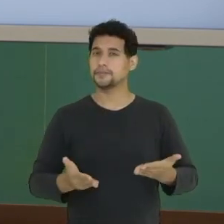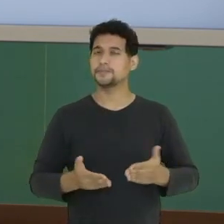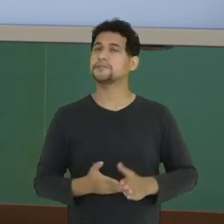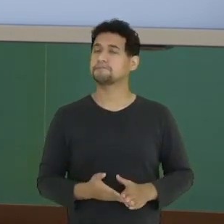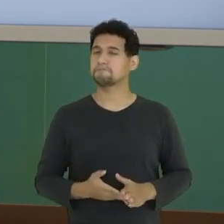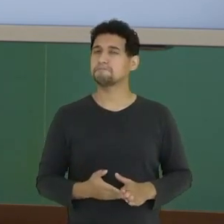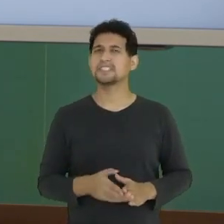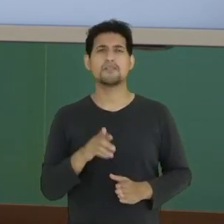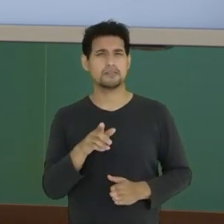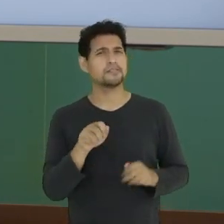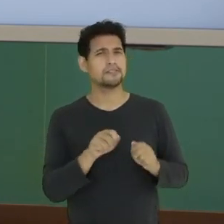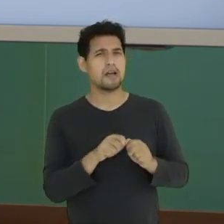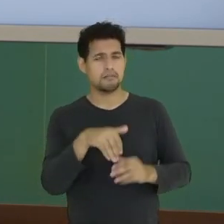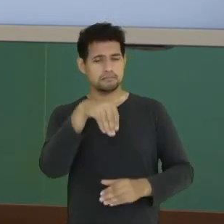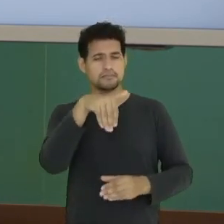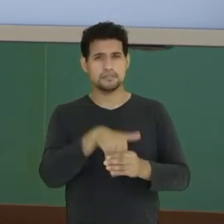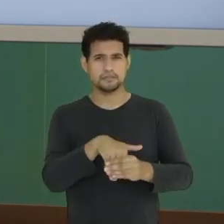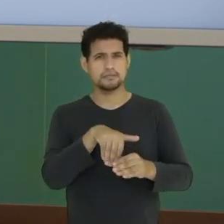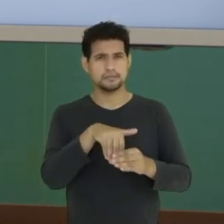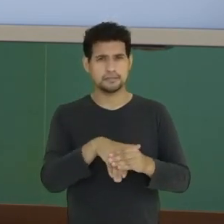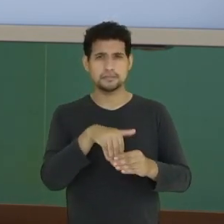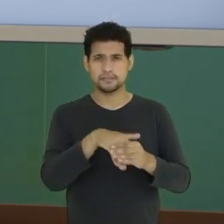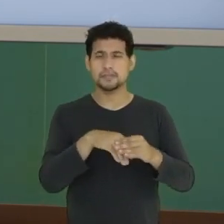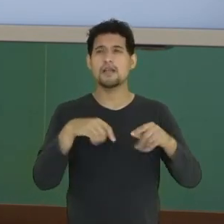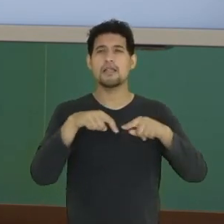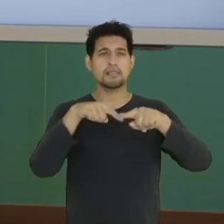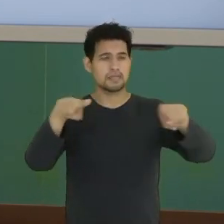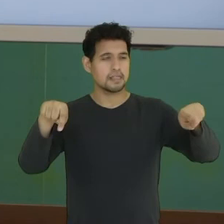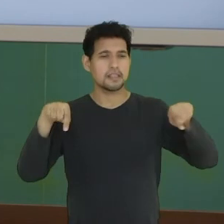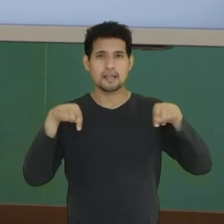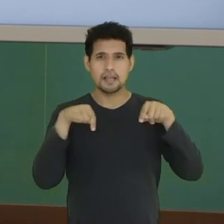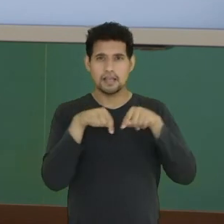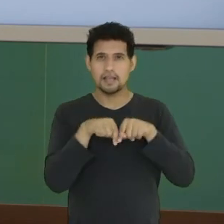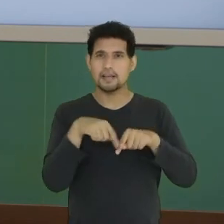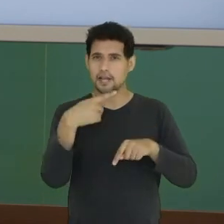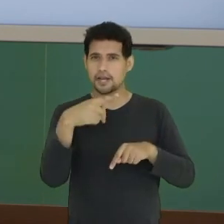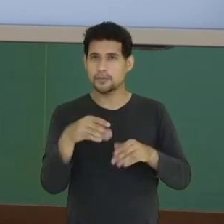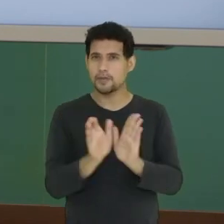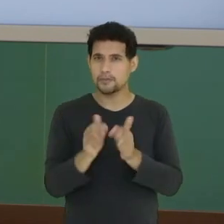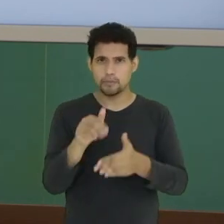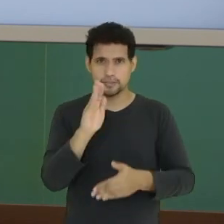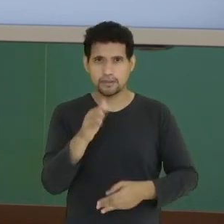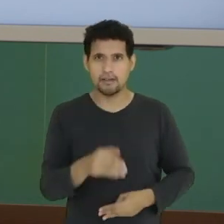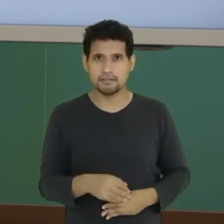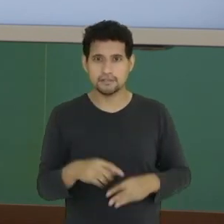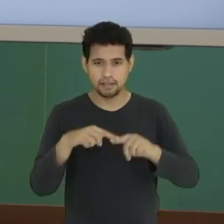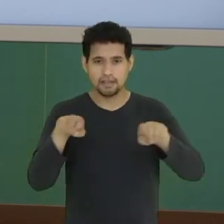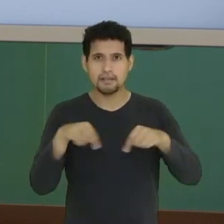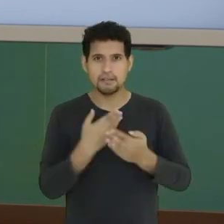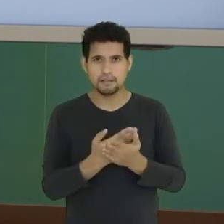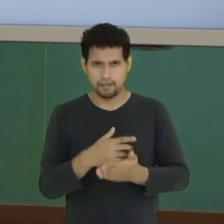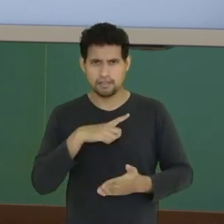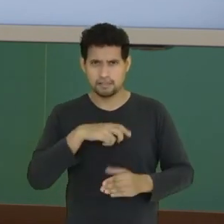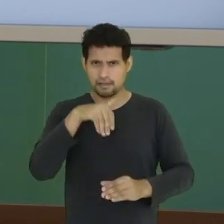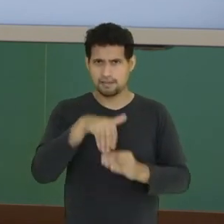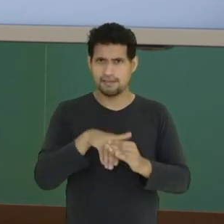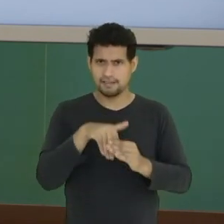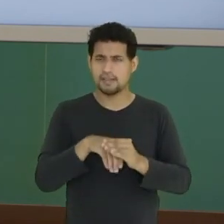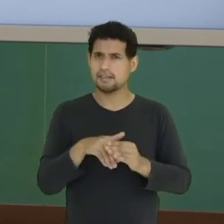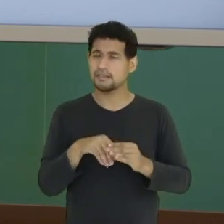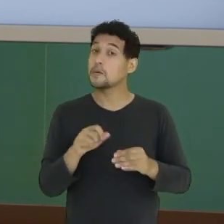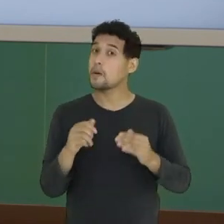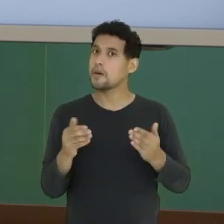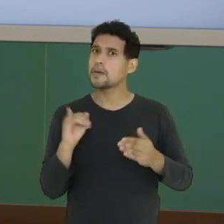já elegeram um representante de turma de sua classe? Se não, é uma ótima oportunidade para escolher o seu